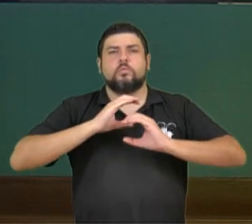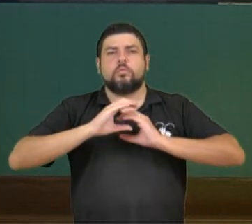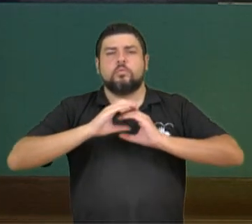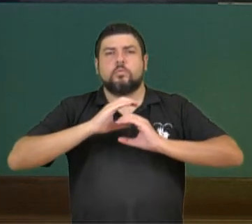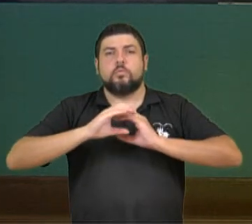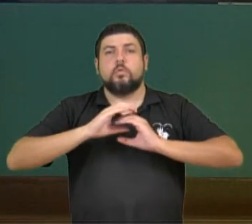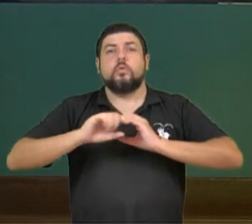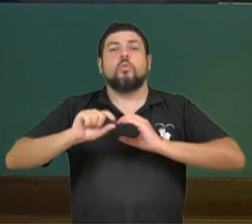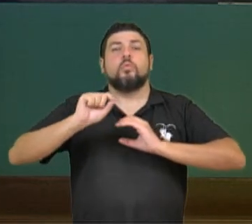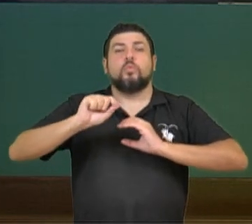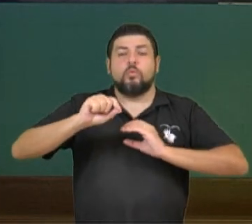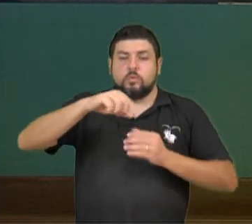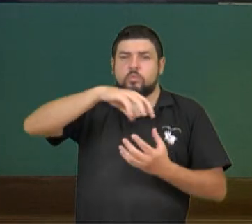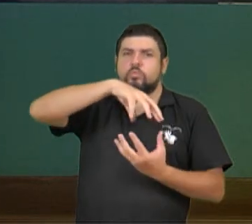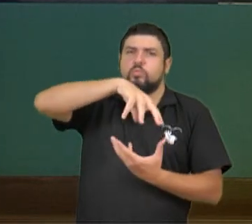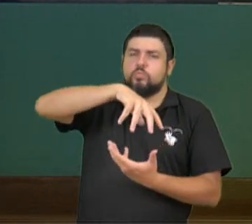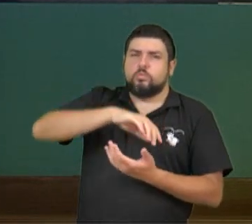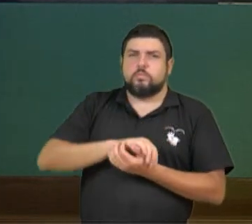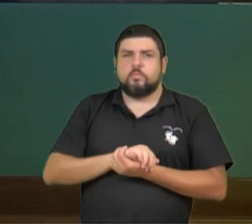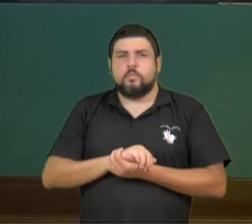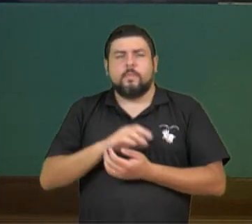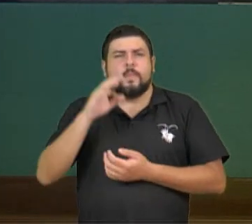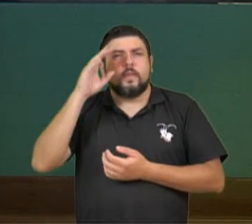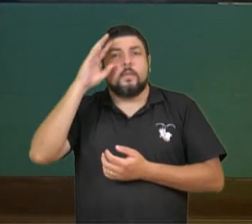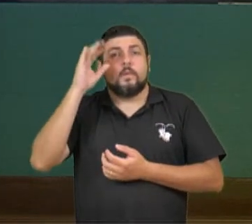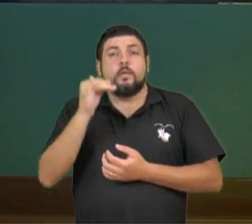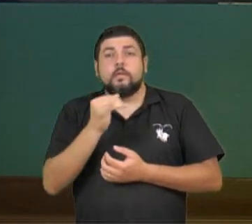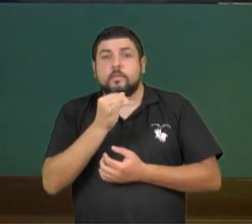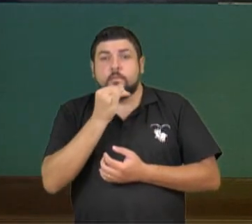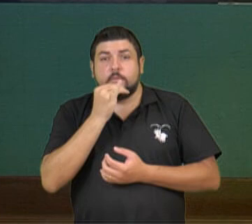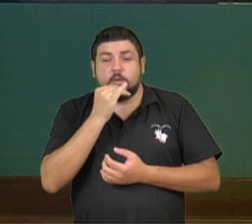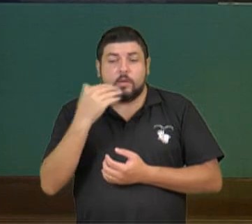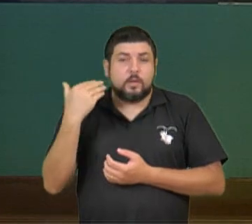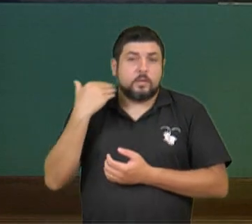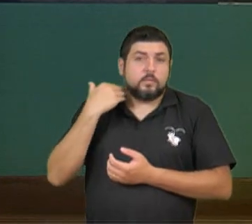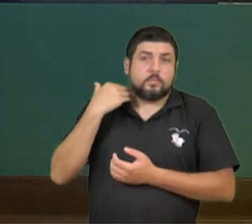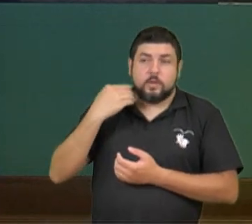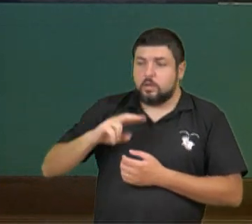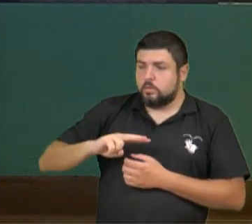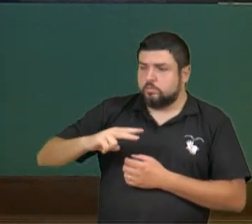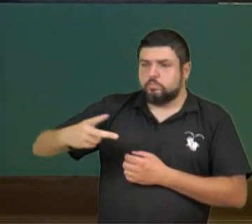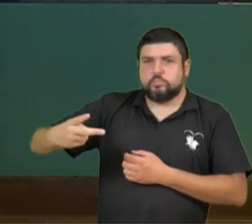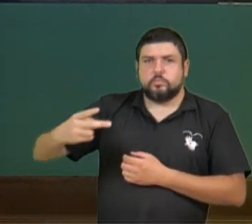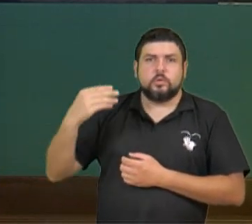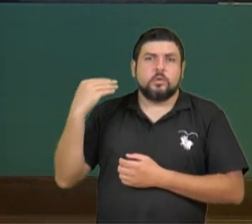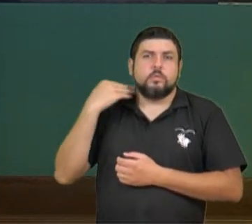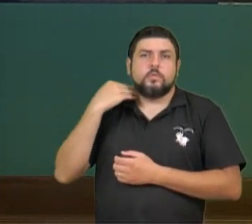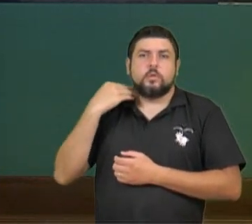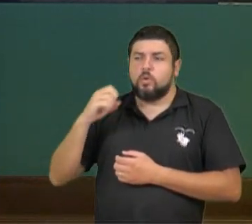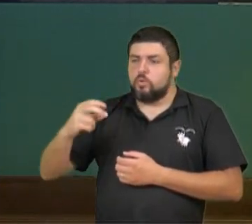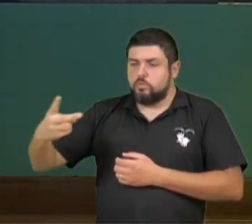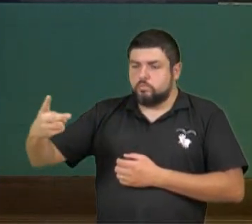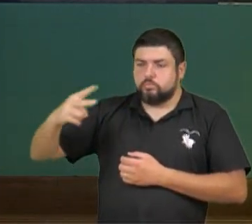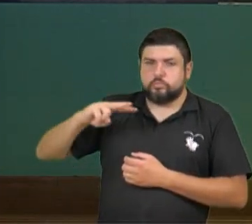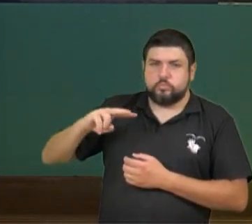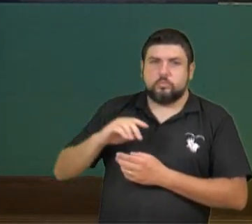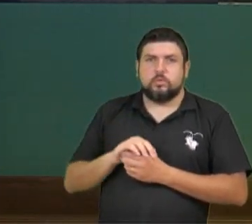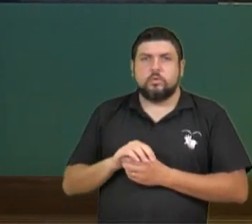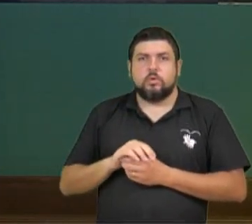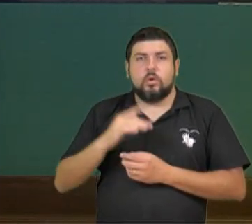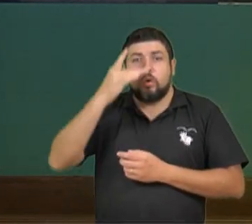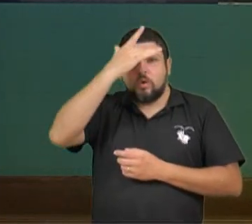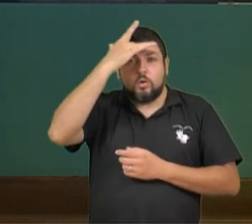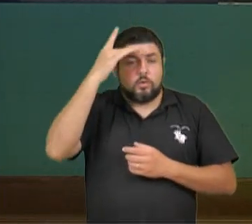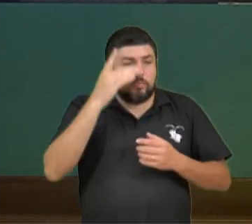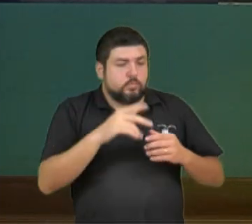imaginasse a transferência do dinheiro no banco, de um banco X para um banco Y, a viagem de uma pessoa de um país A para